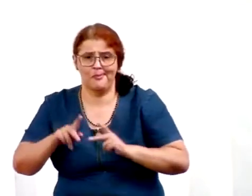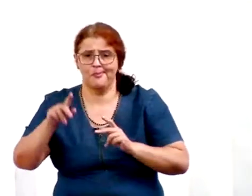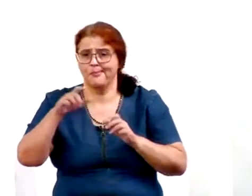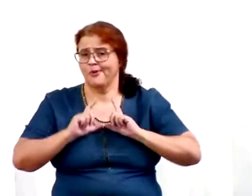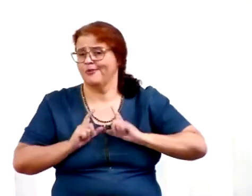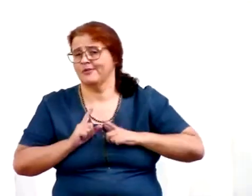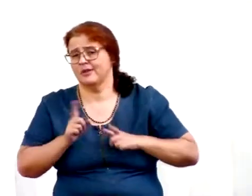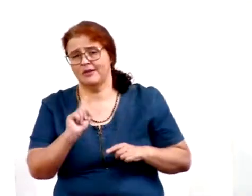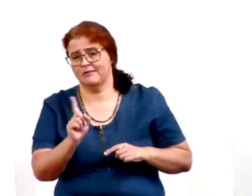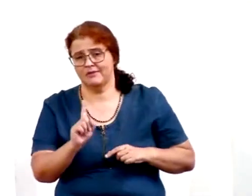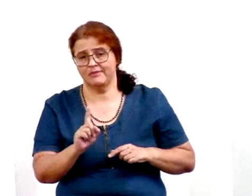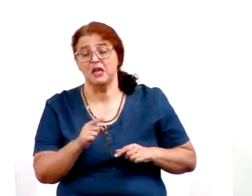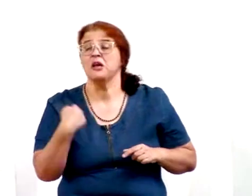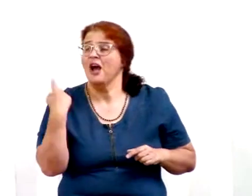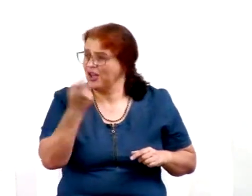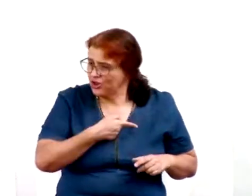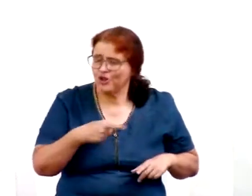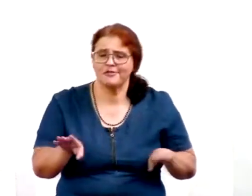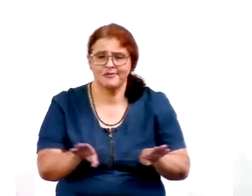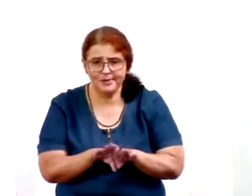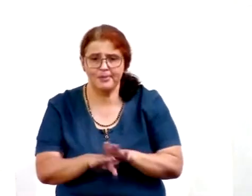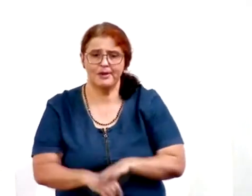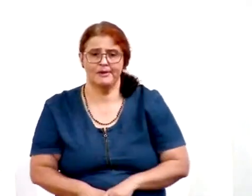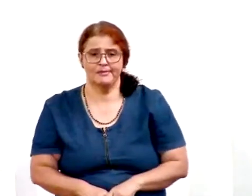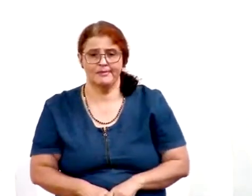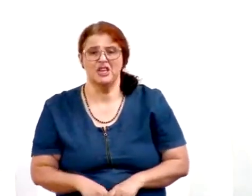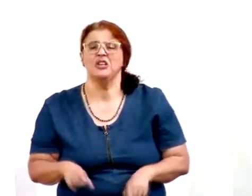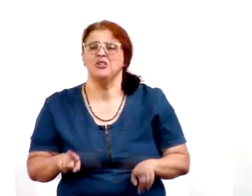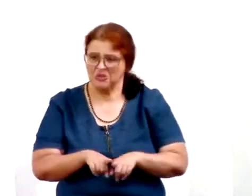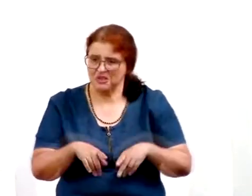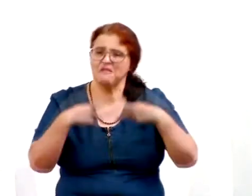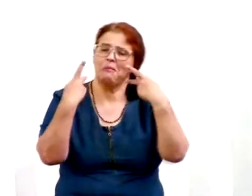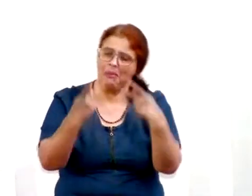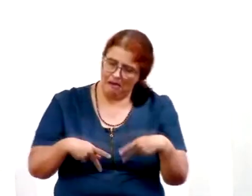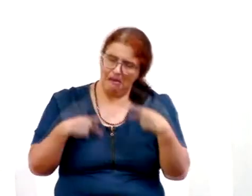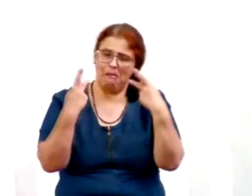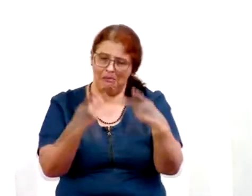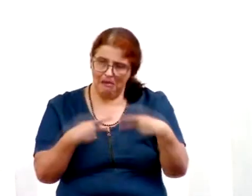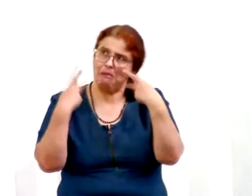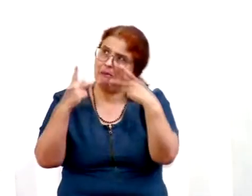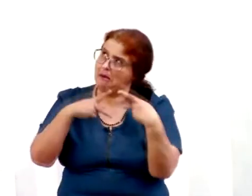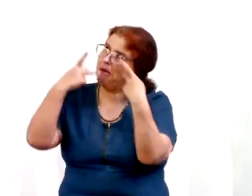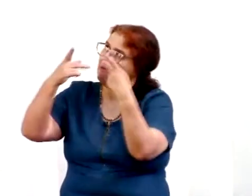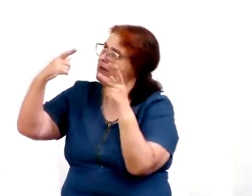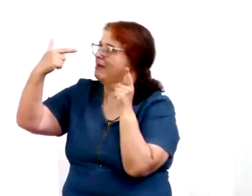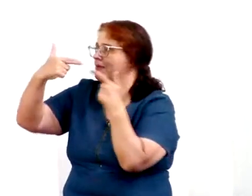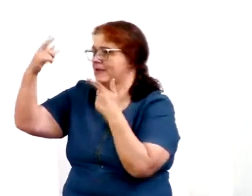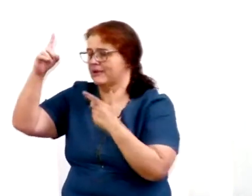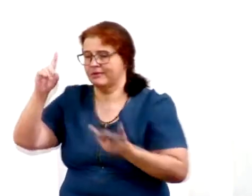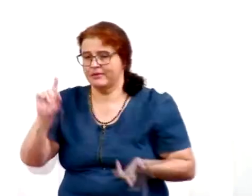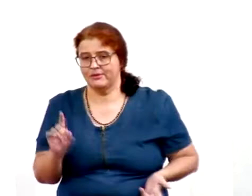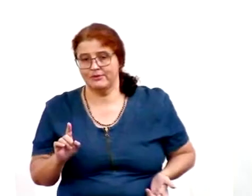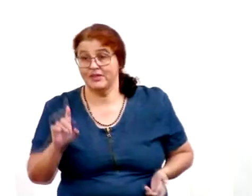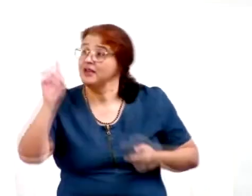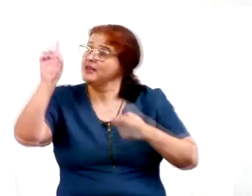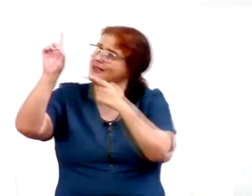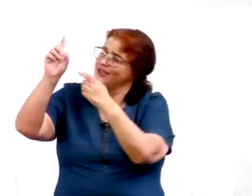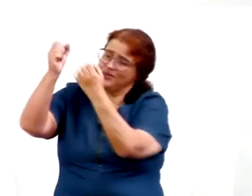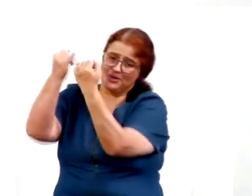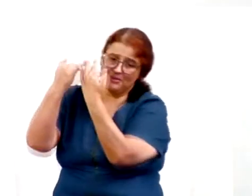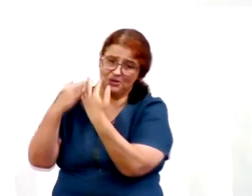a murmurar. Deus, diz a palavra, provê todas as coisas. Ele supre as